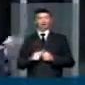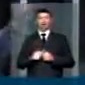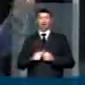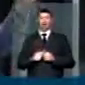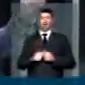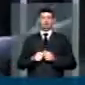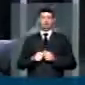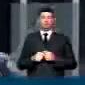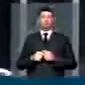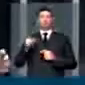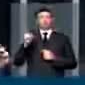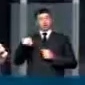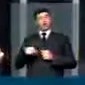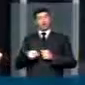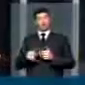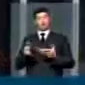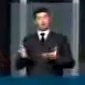é o que